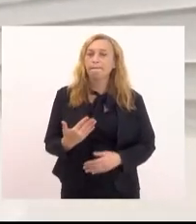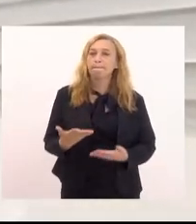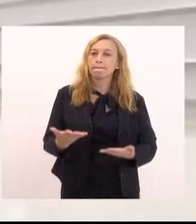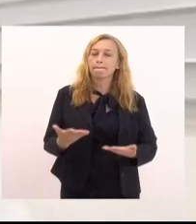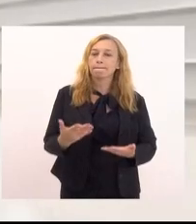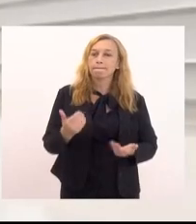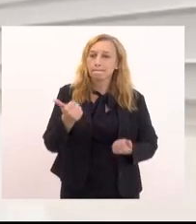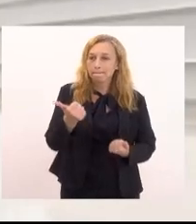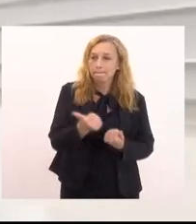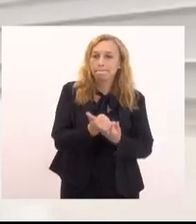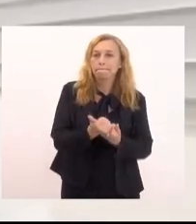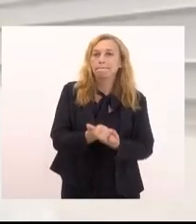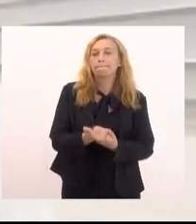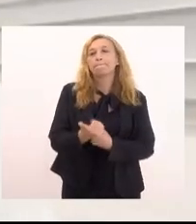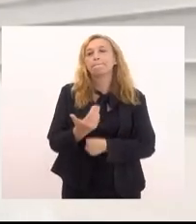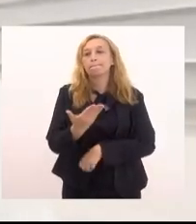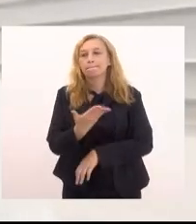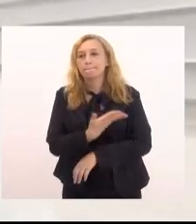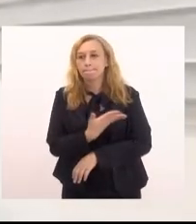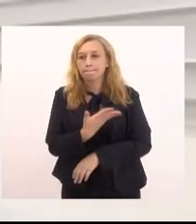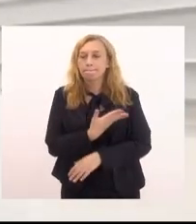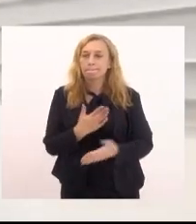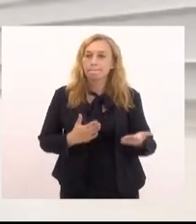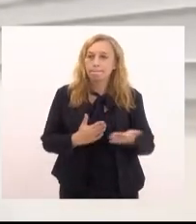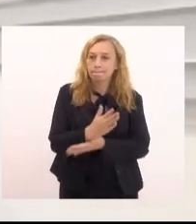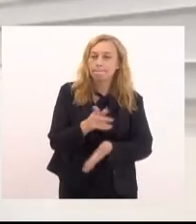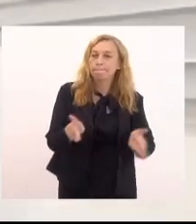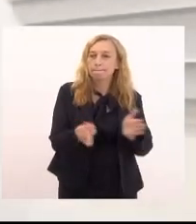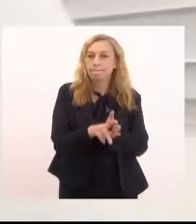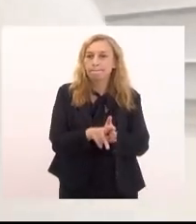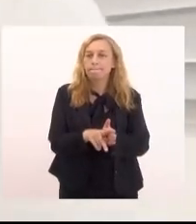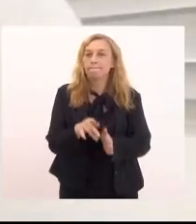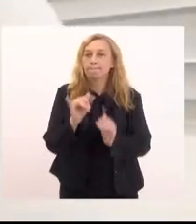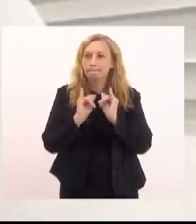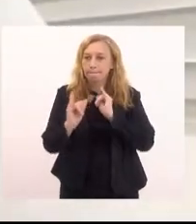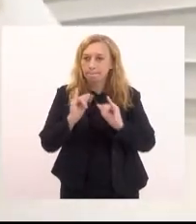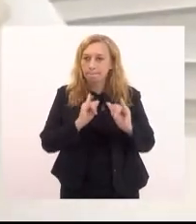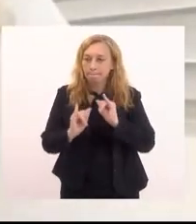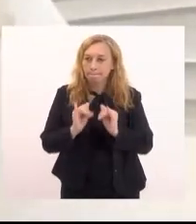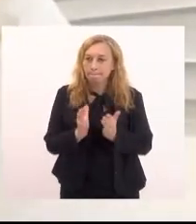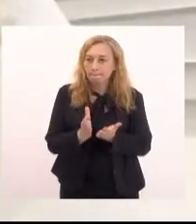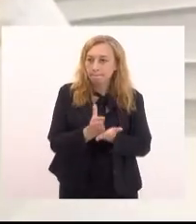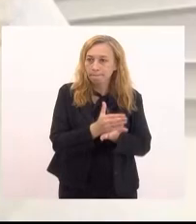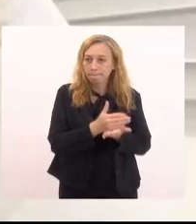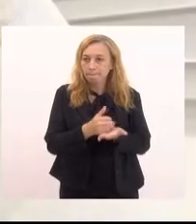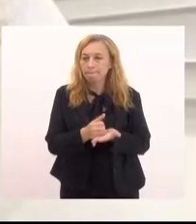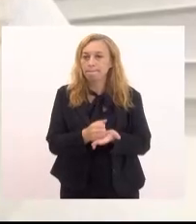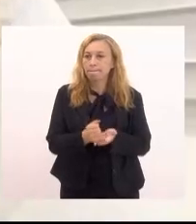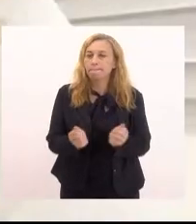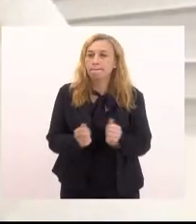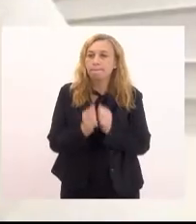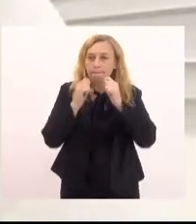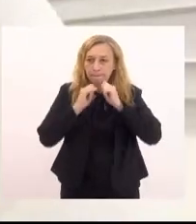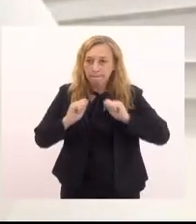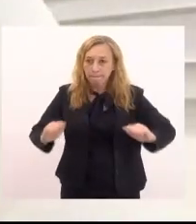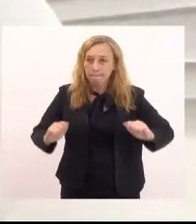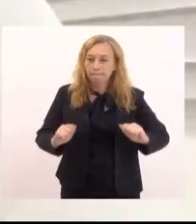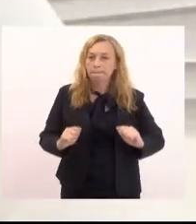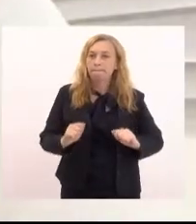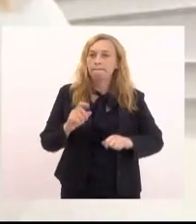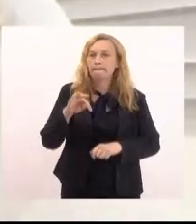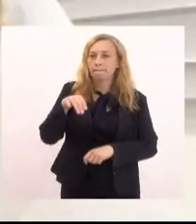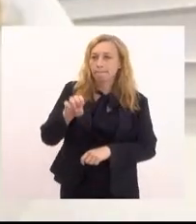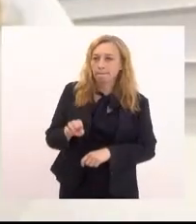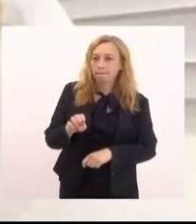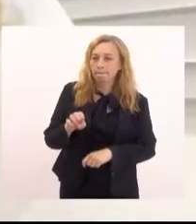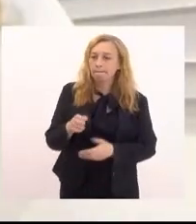para aprovação desse projeto. Anuncio, inclusive, que estou colhendo, juntamente com a minha assessoria nos gabinetes, a